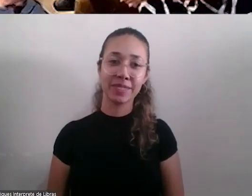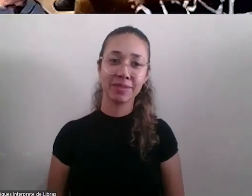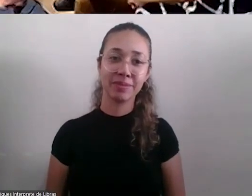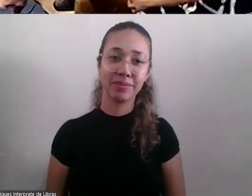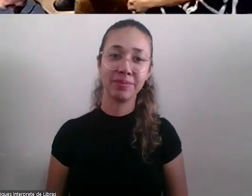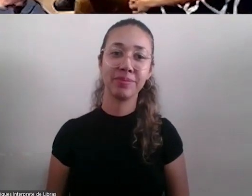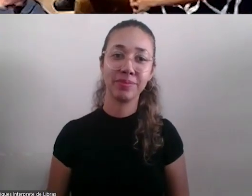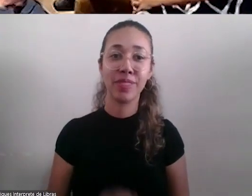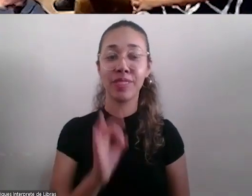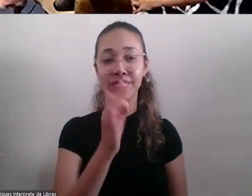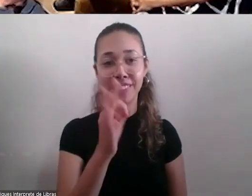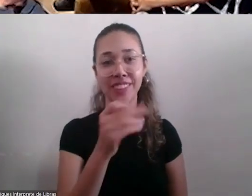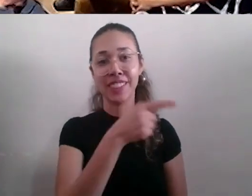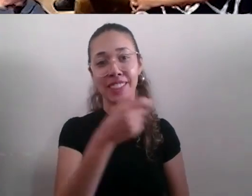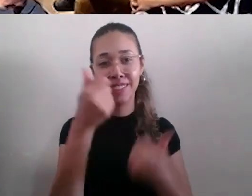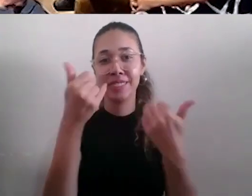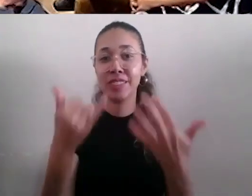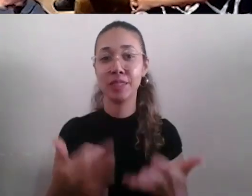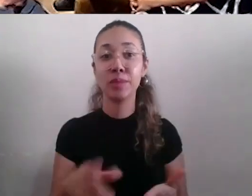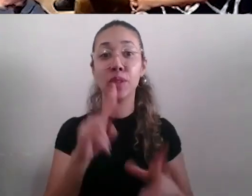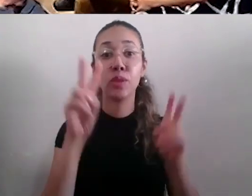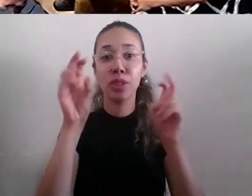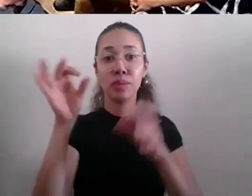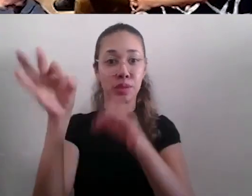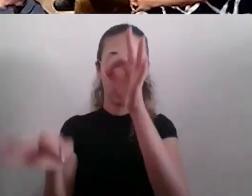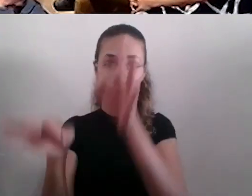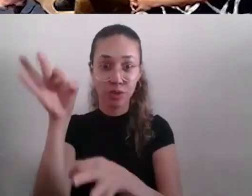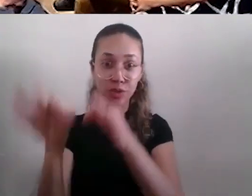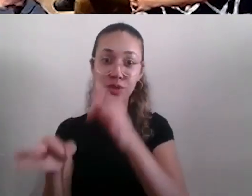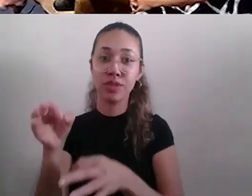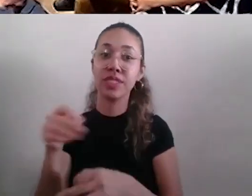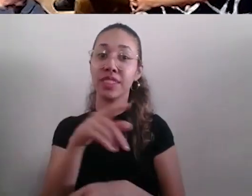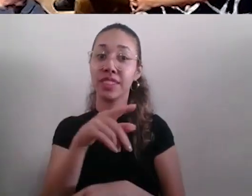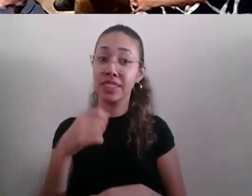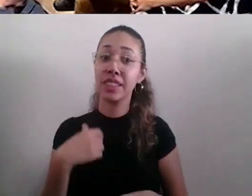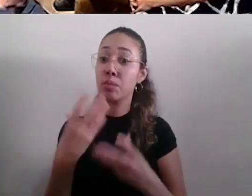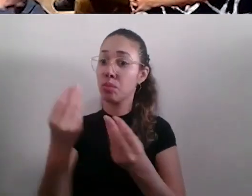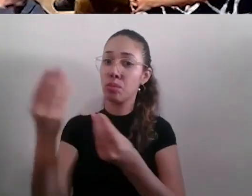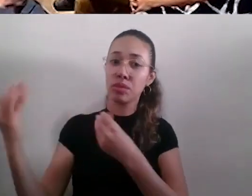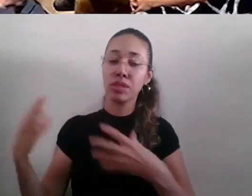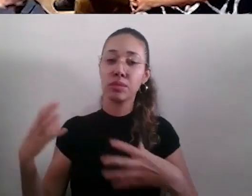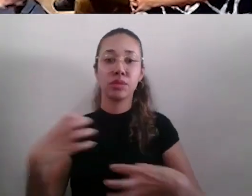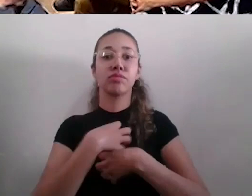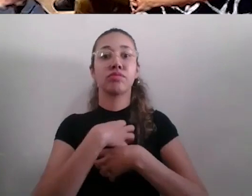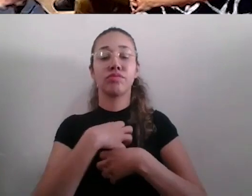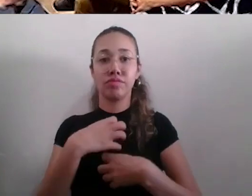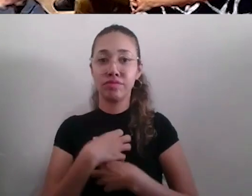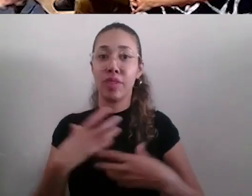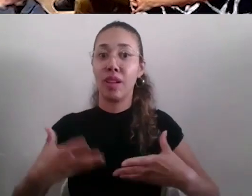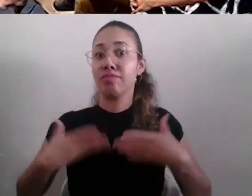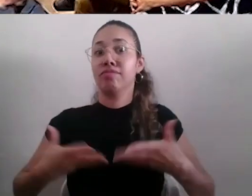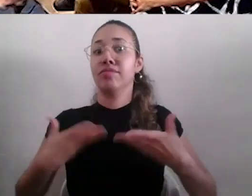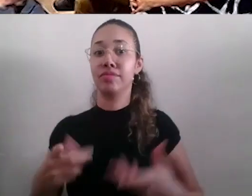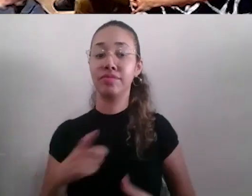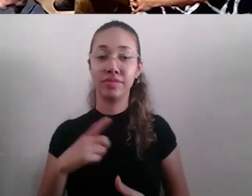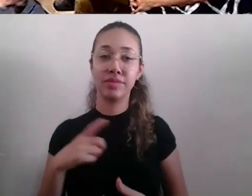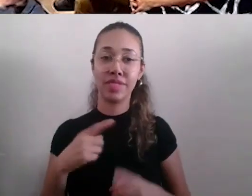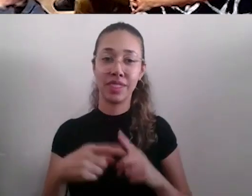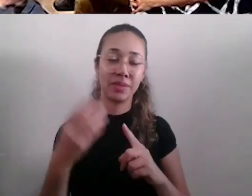Isso que ela acabou de falar do que é justiça foi o que motivou a gente, né? Porque quando o Praia